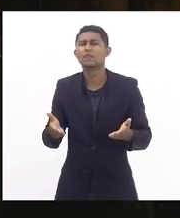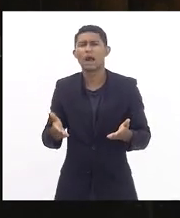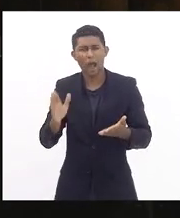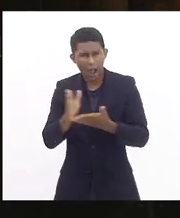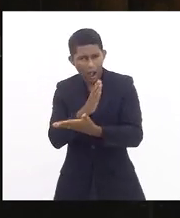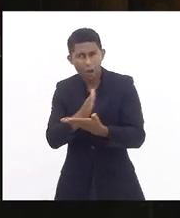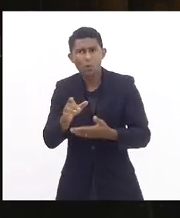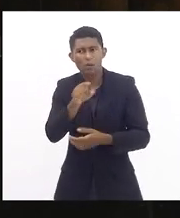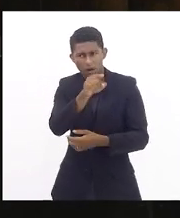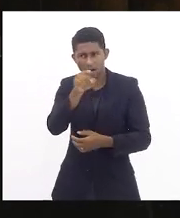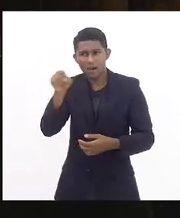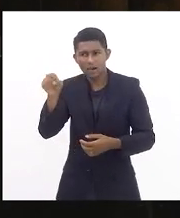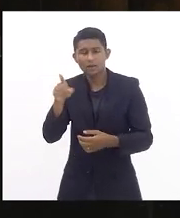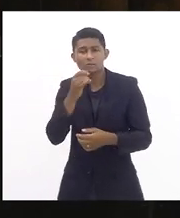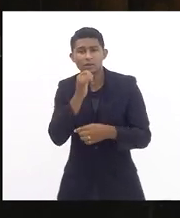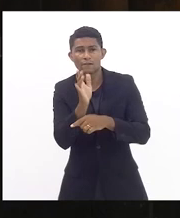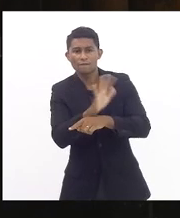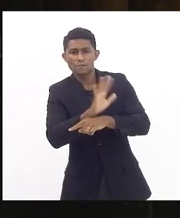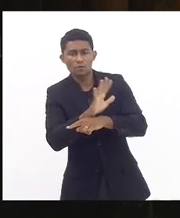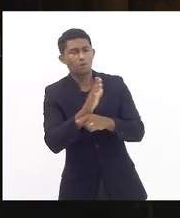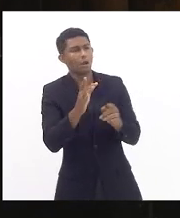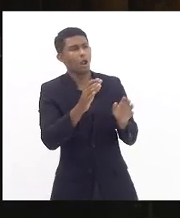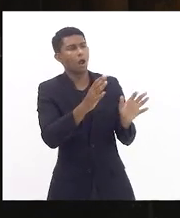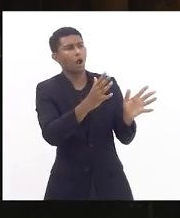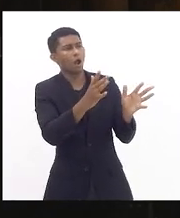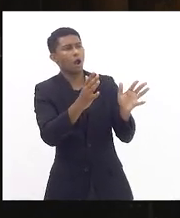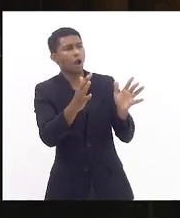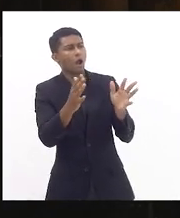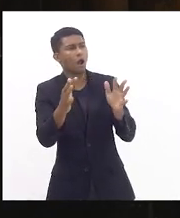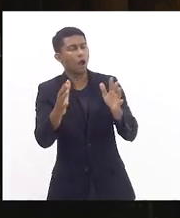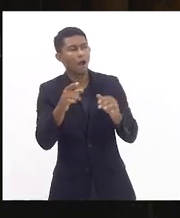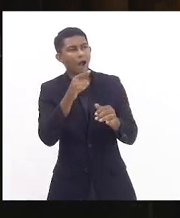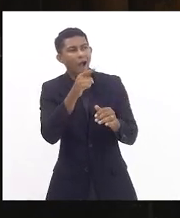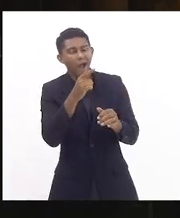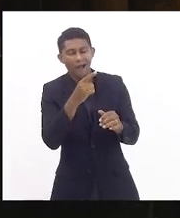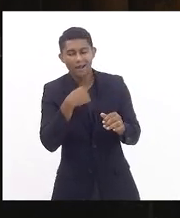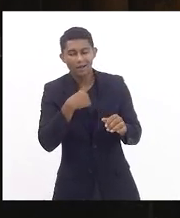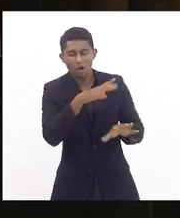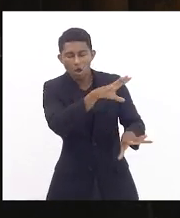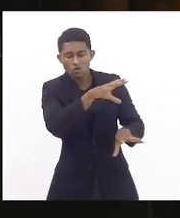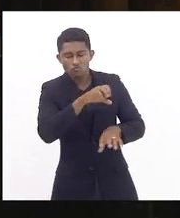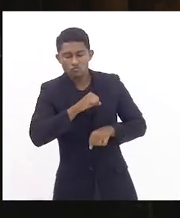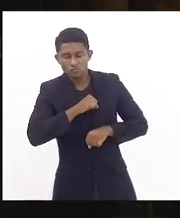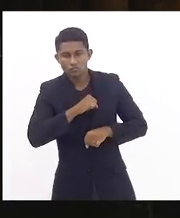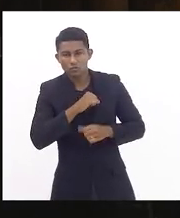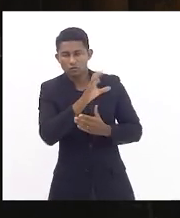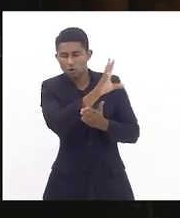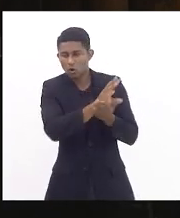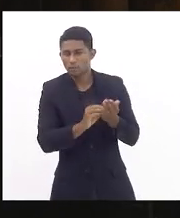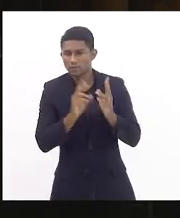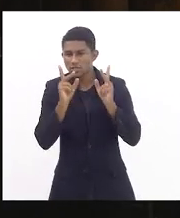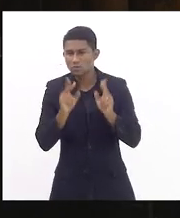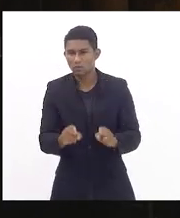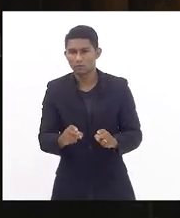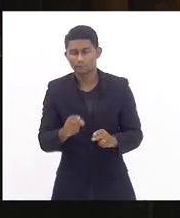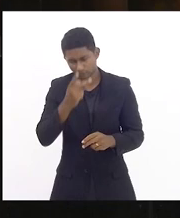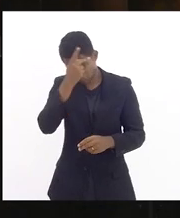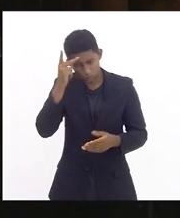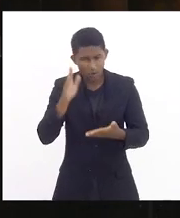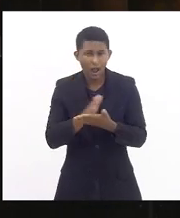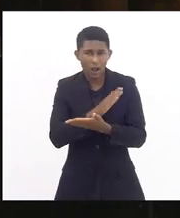tira de exemplos como esse, como se fosse um gatilho, a quem considere que isso seja uma